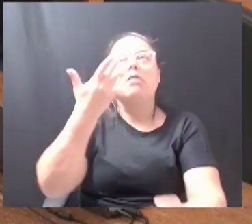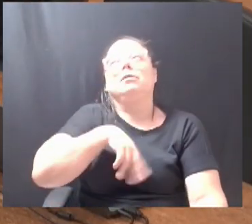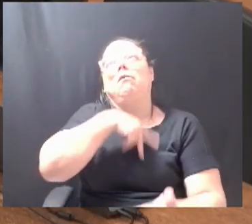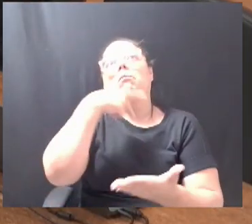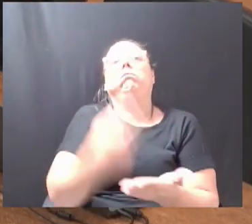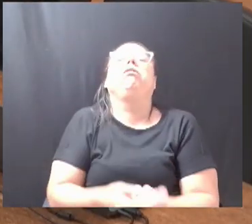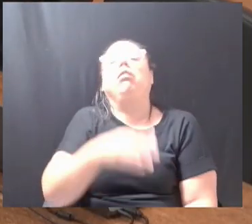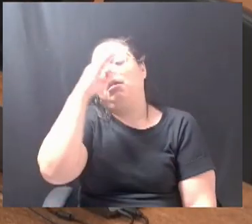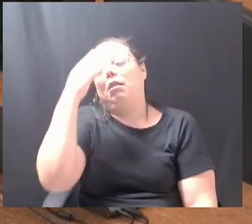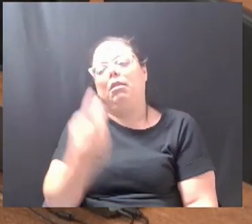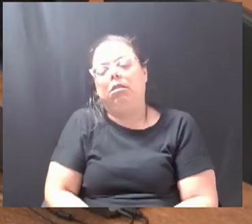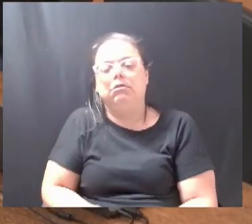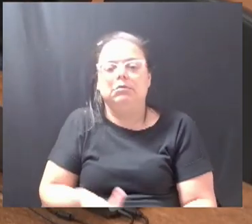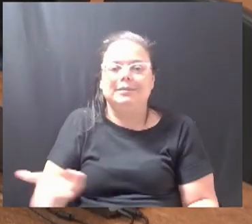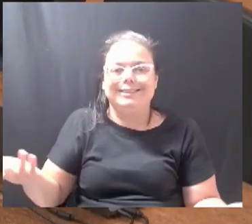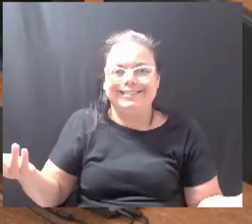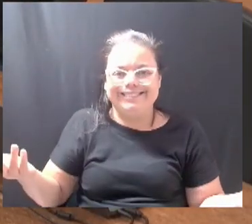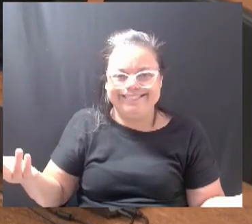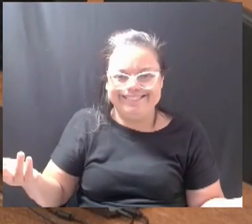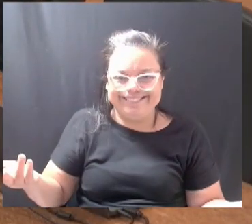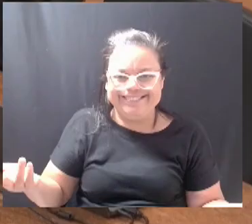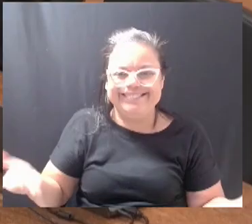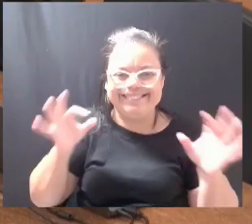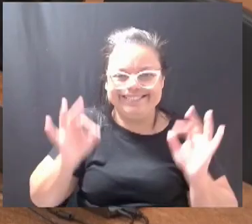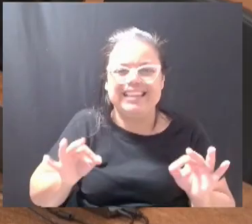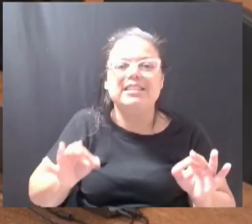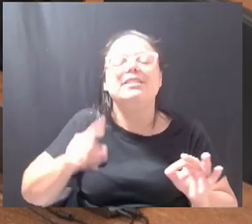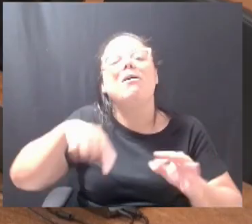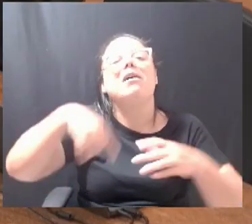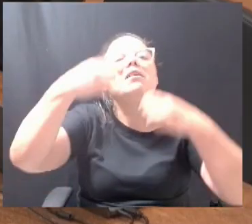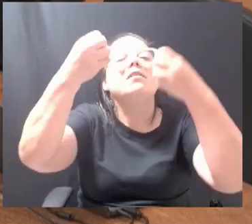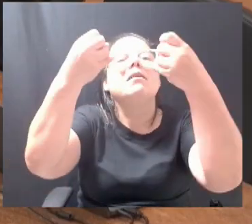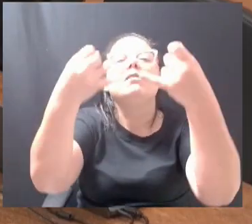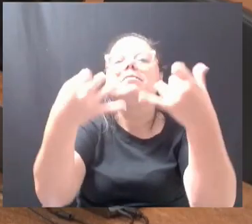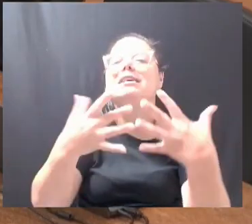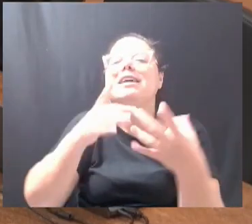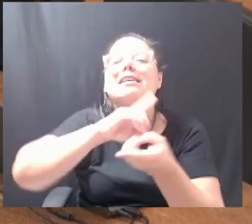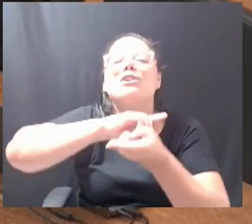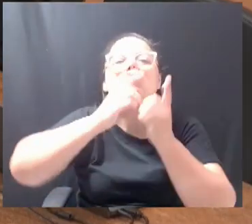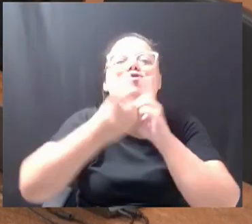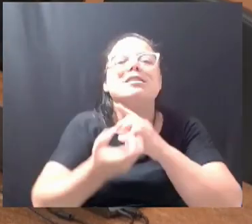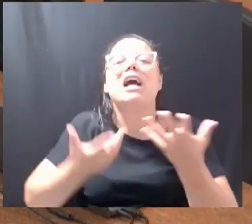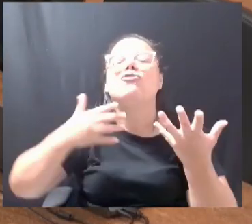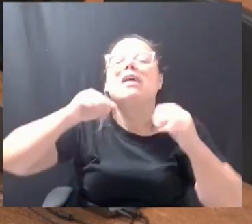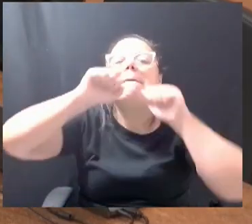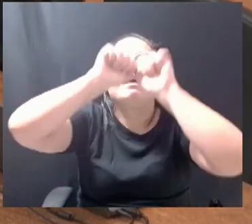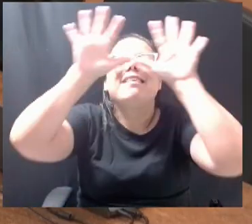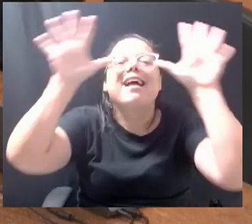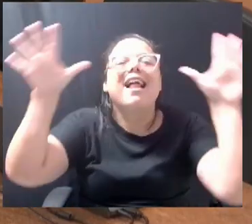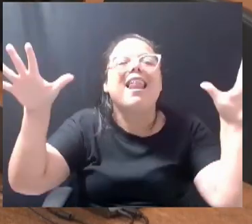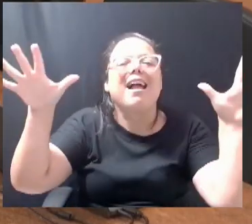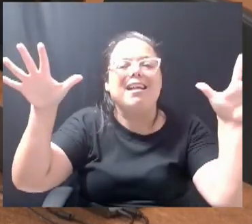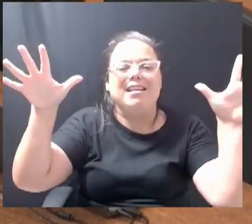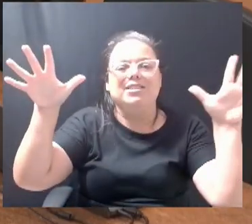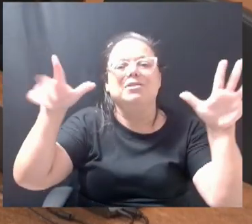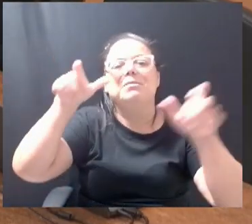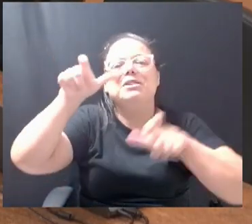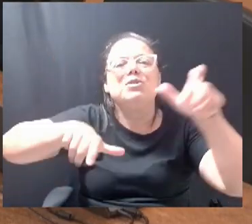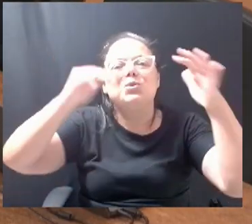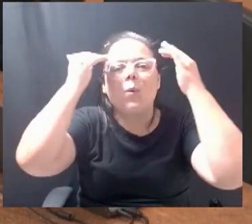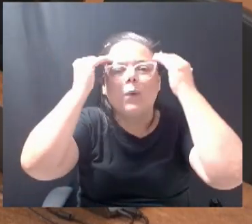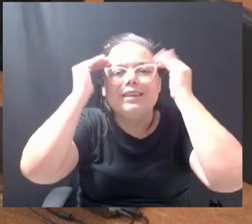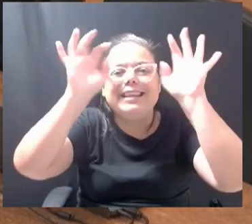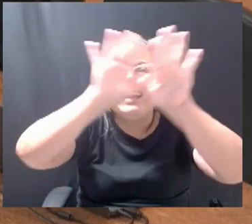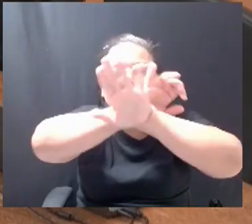entendendo? Então, eu acho que é uma explicação didática que traz um pouco mais para as pessoas isso. Tá? Ficou com alguma dúvida? Deu